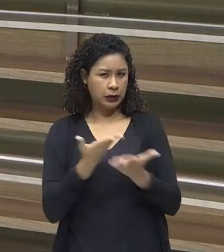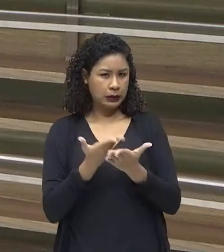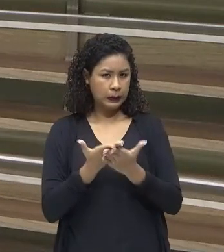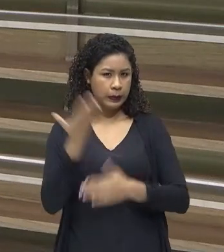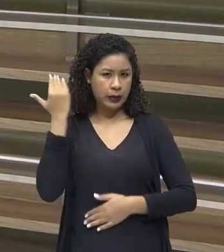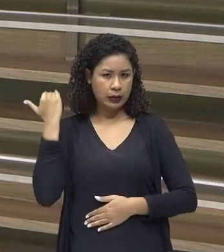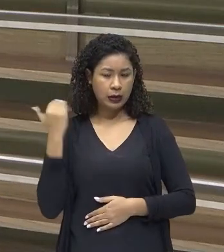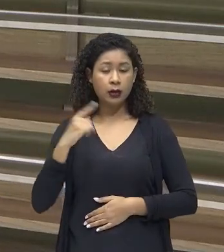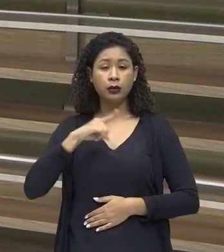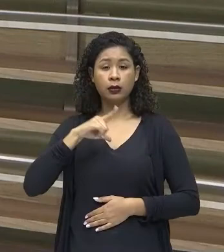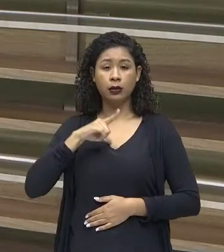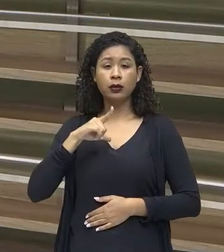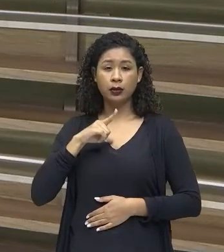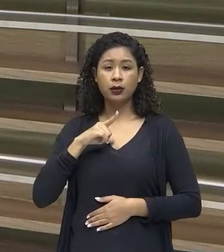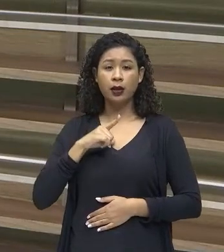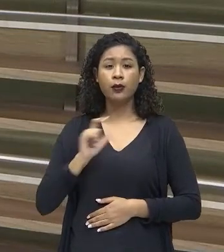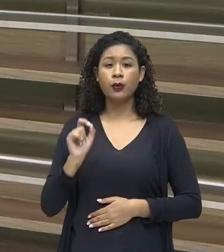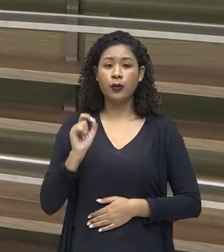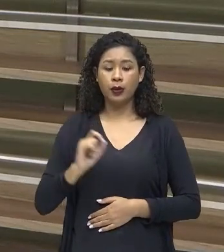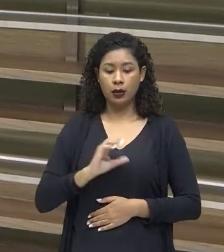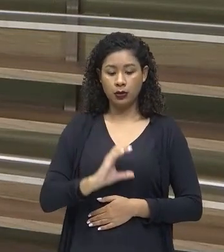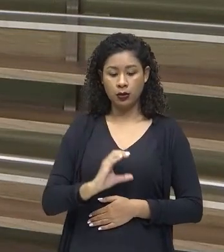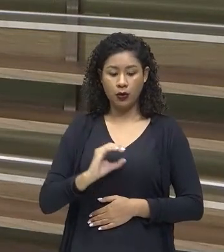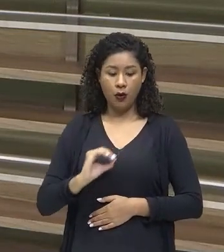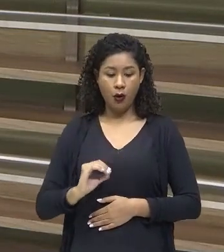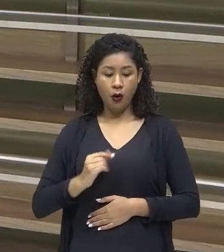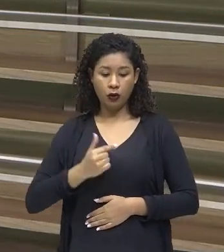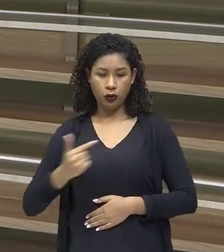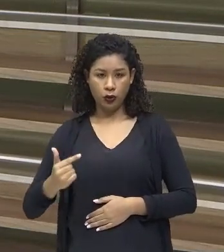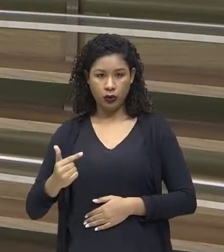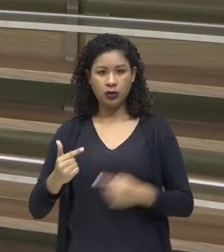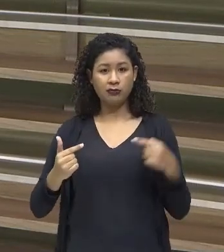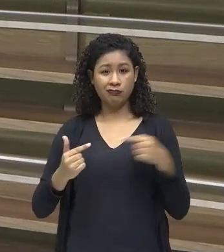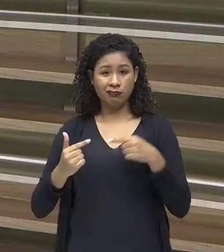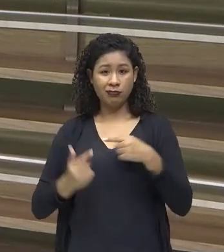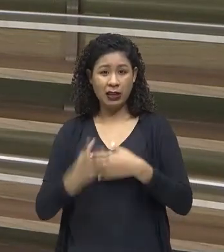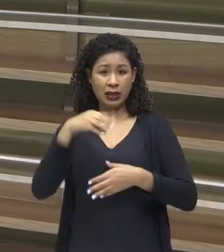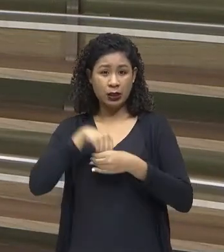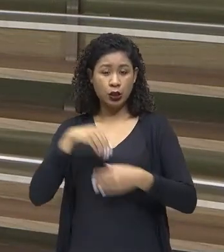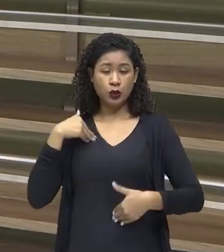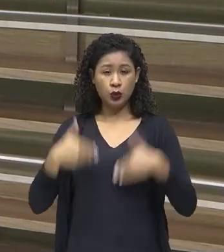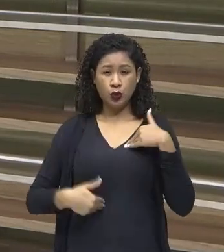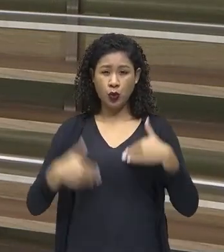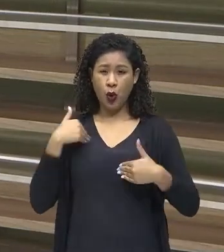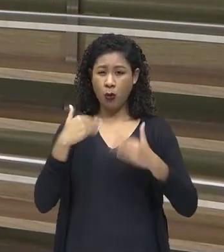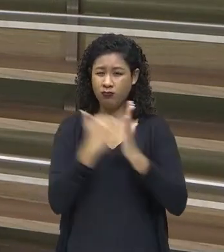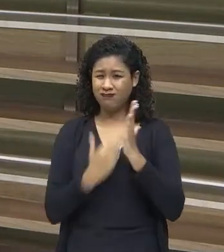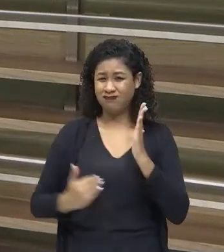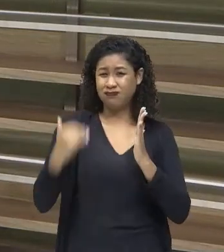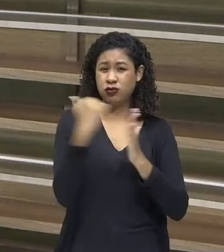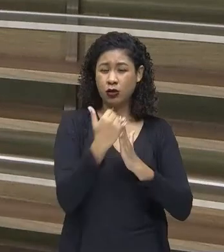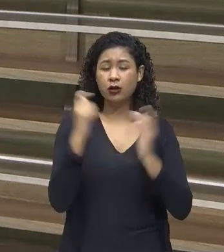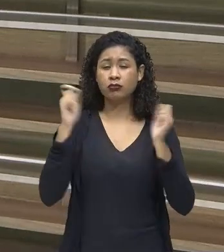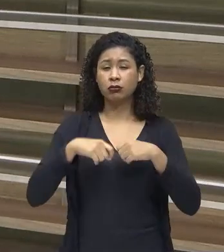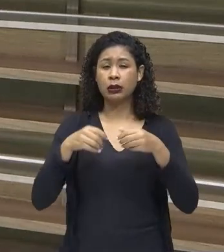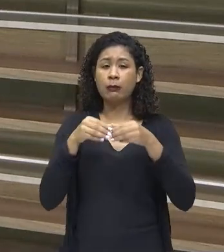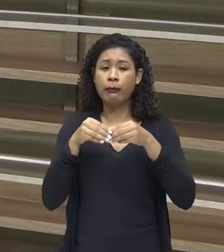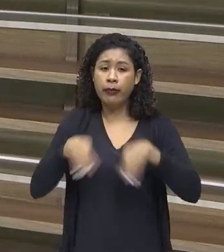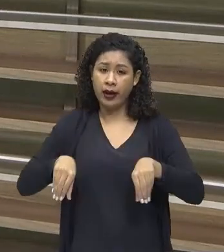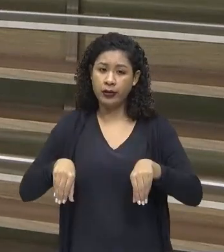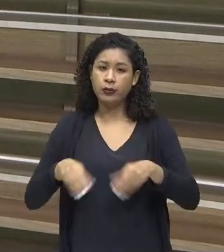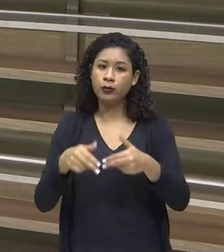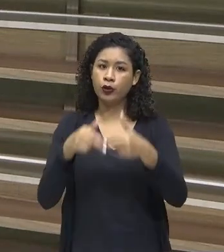o CO2. Esse gás carbônico em grande quantidade, ele é prejudicial para o nosso corpo, então ele precisa ser